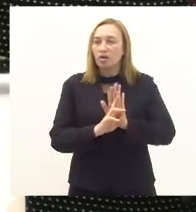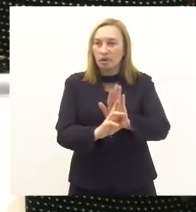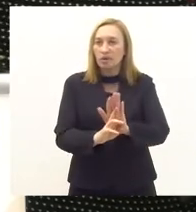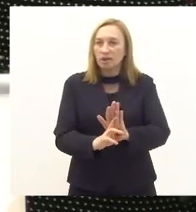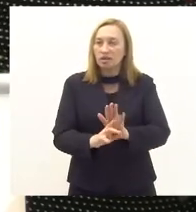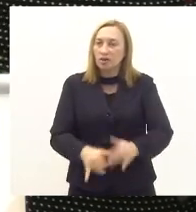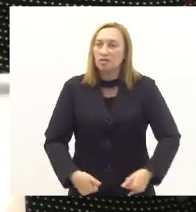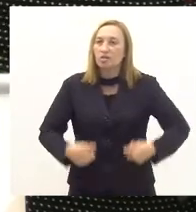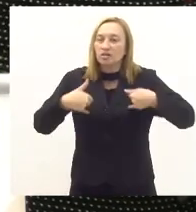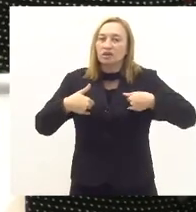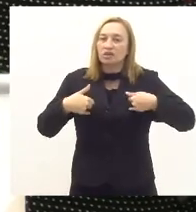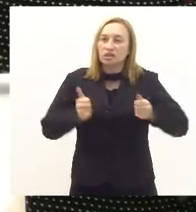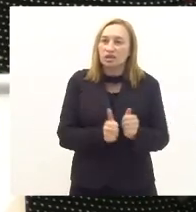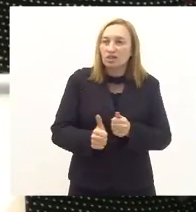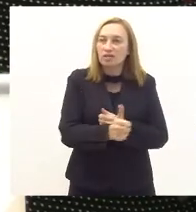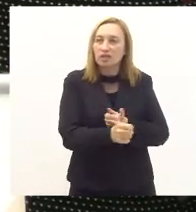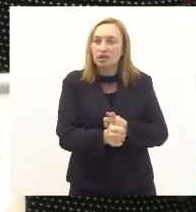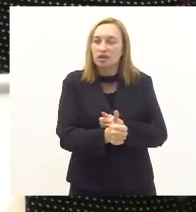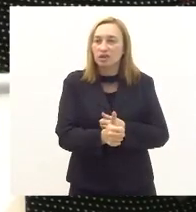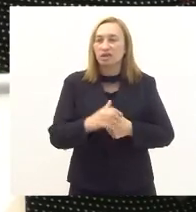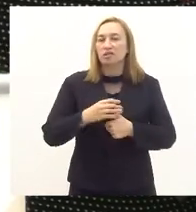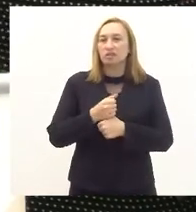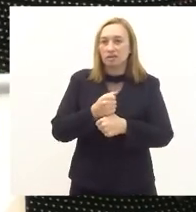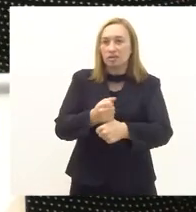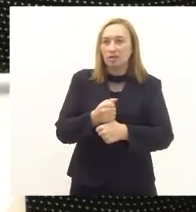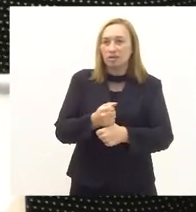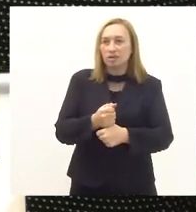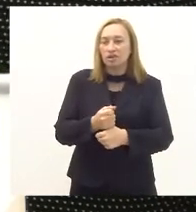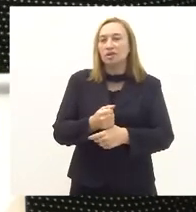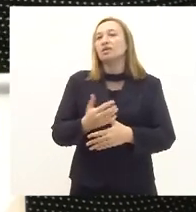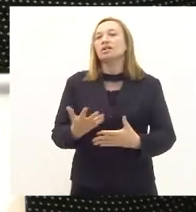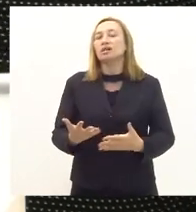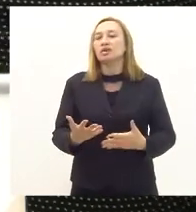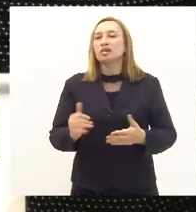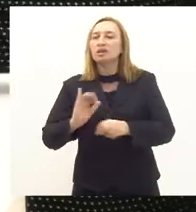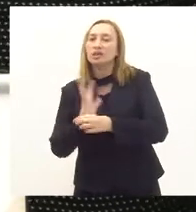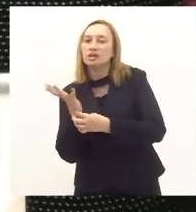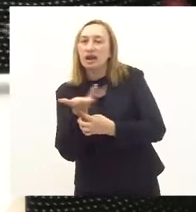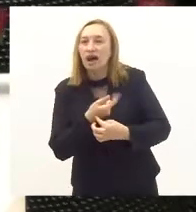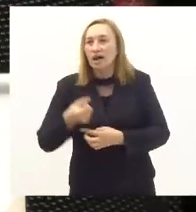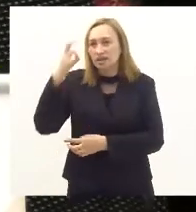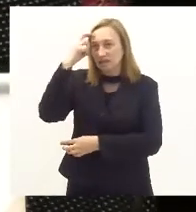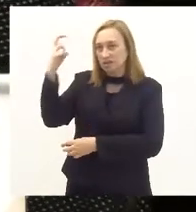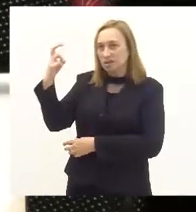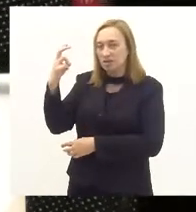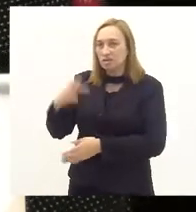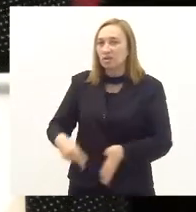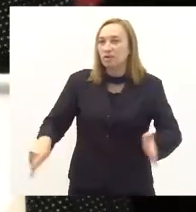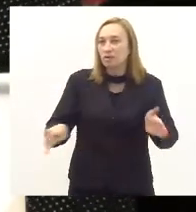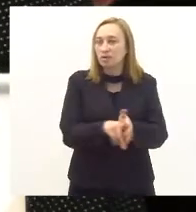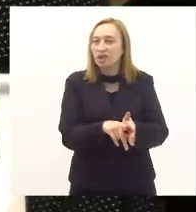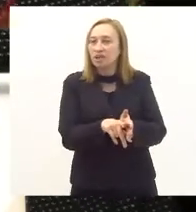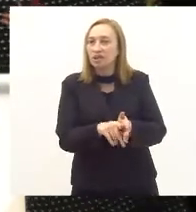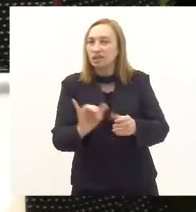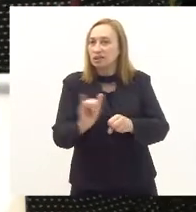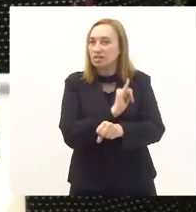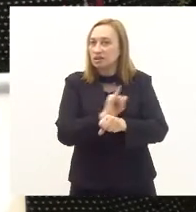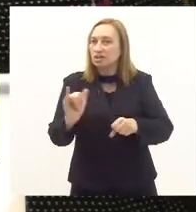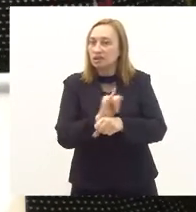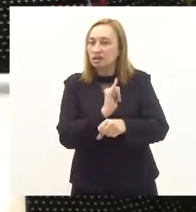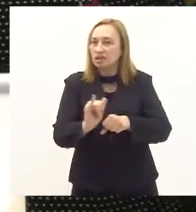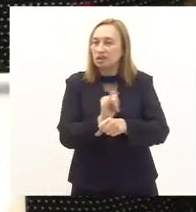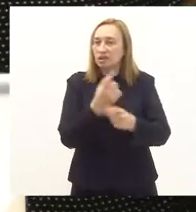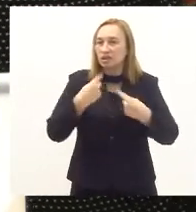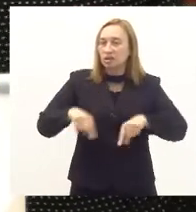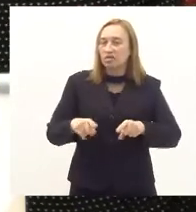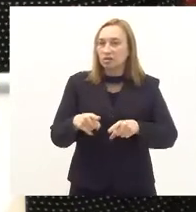de estar à frente dessa pró-reitoria, que, para além do ânimo das artes e da cultura, fosse parte do mecanismo de enfrentamento da